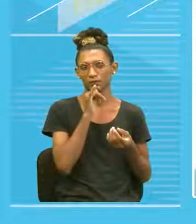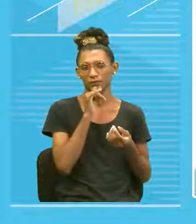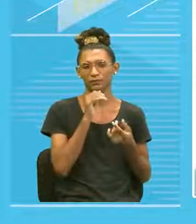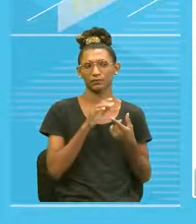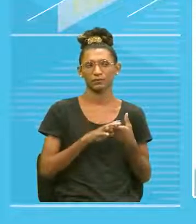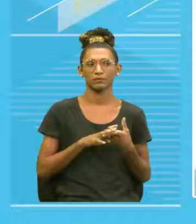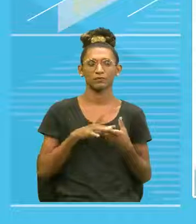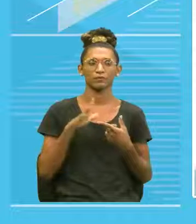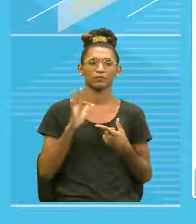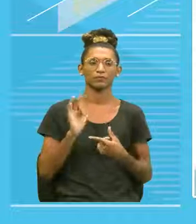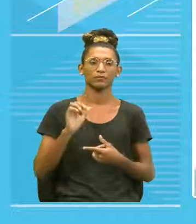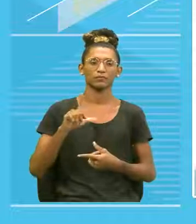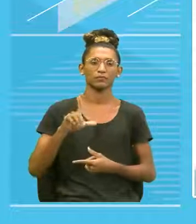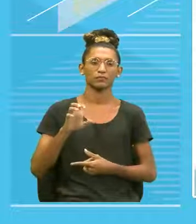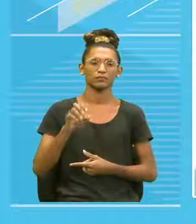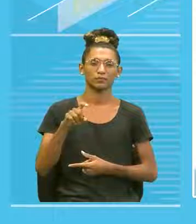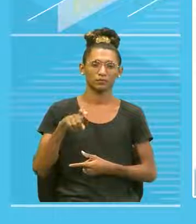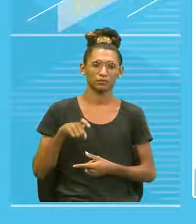Flex